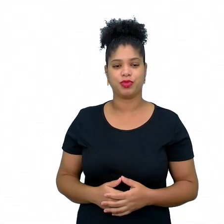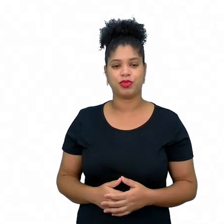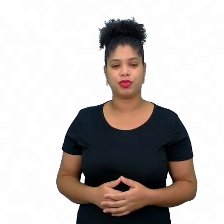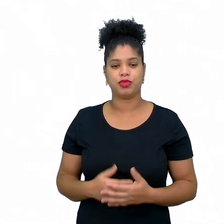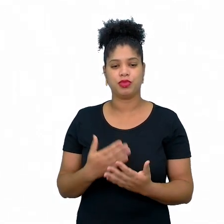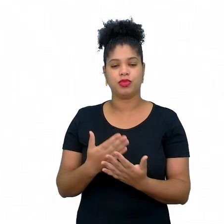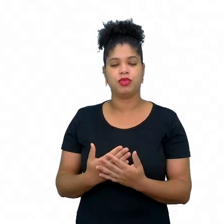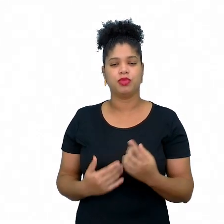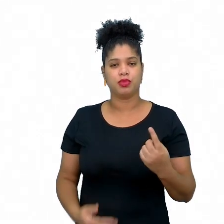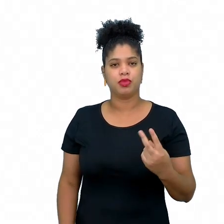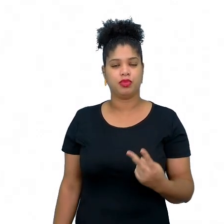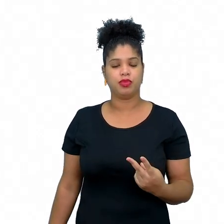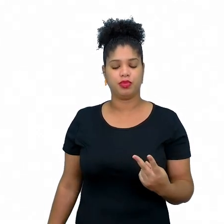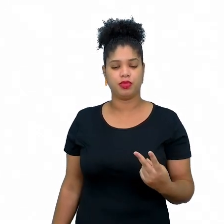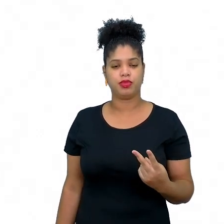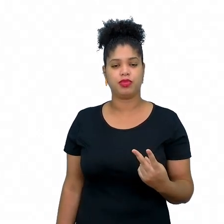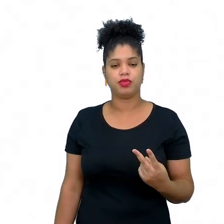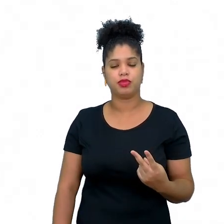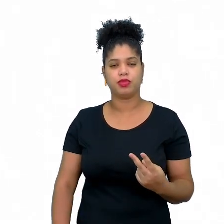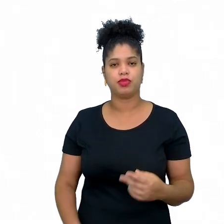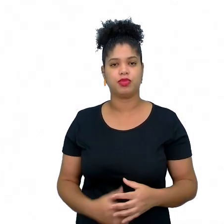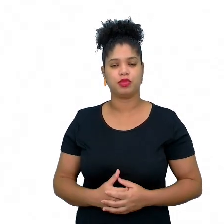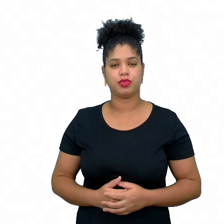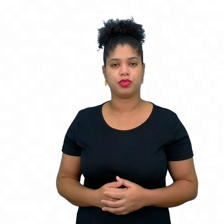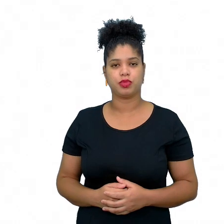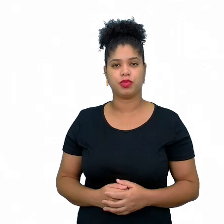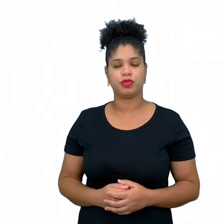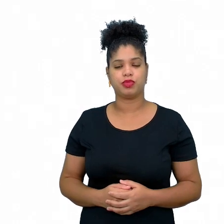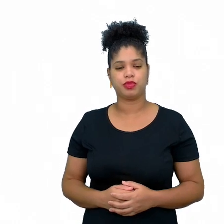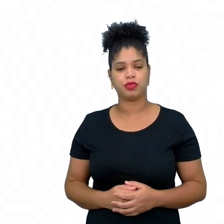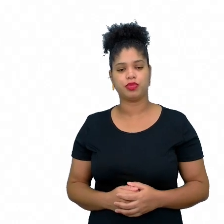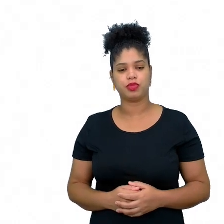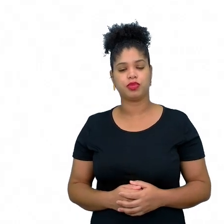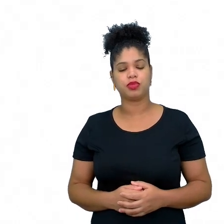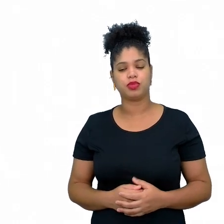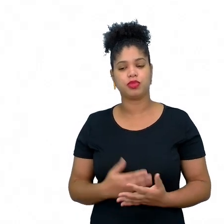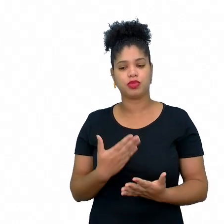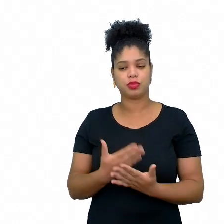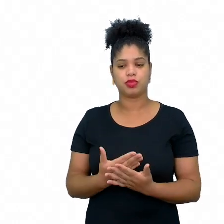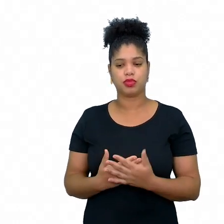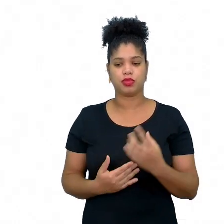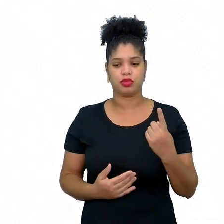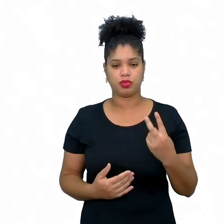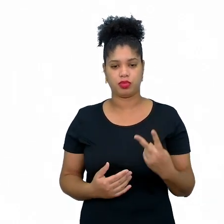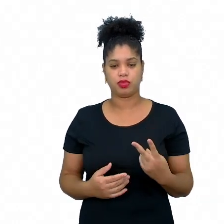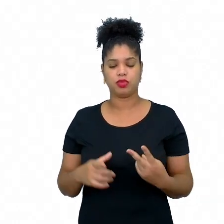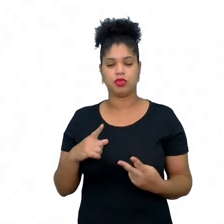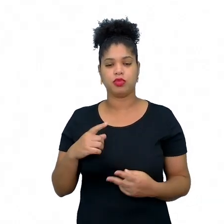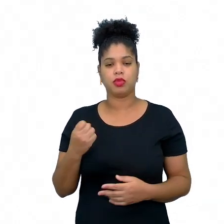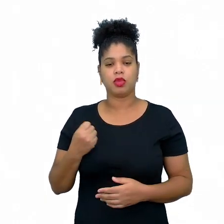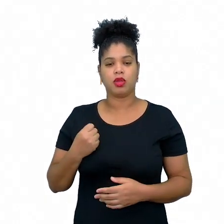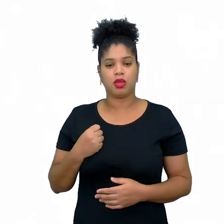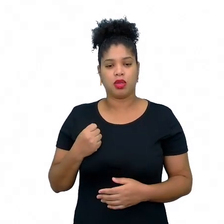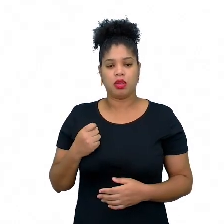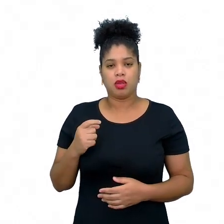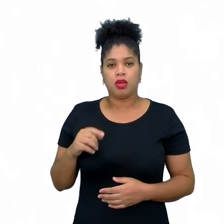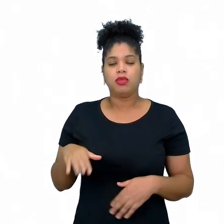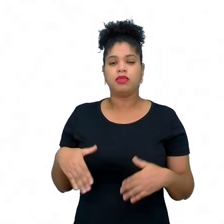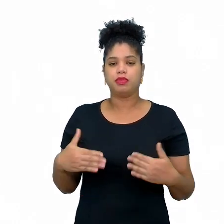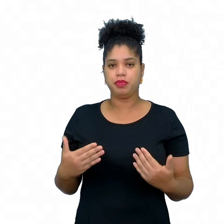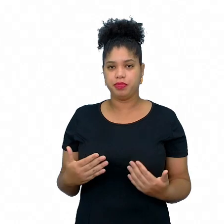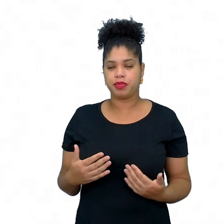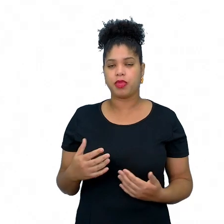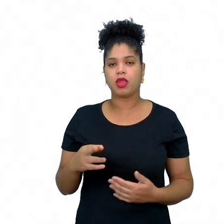Aula 1 e 2. Na aula 1 e 2, nós temos os números racionais. E quais são os